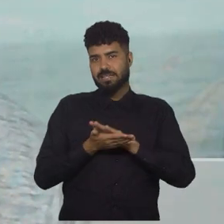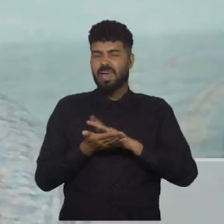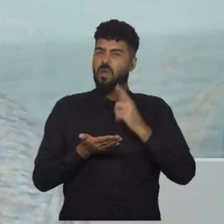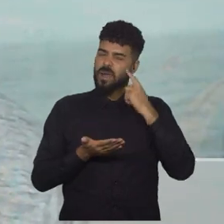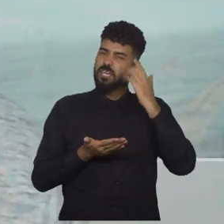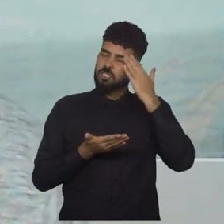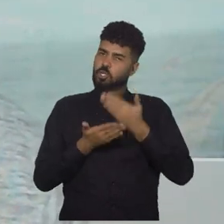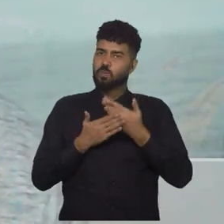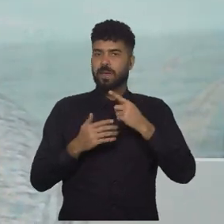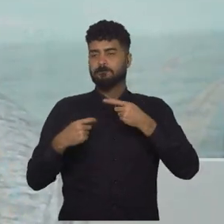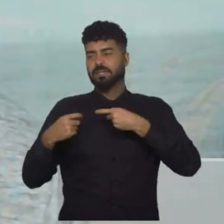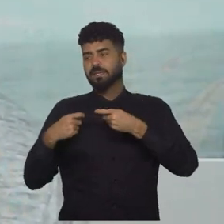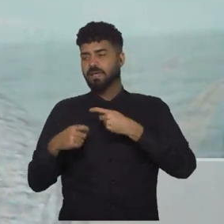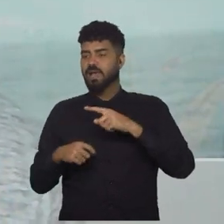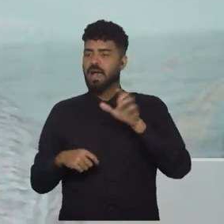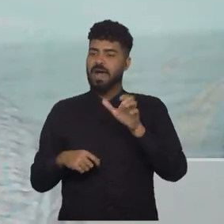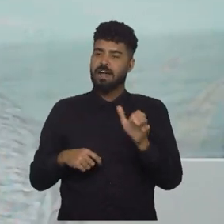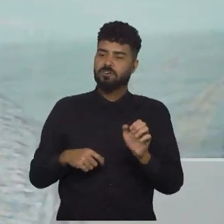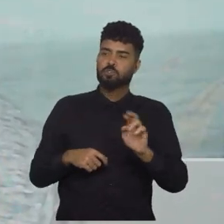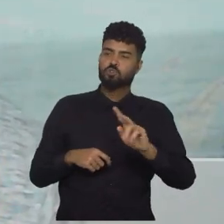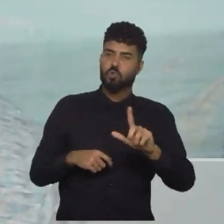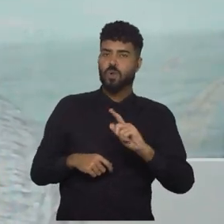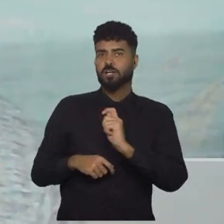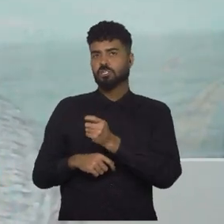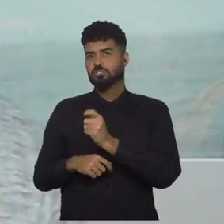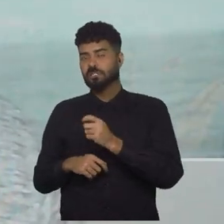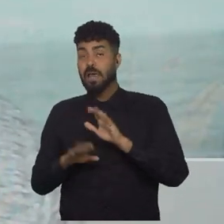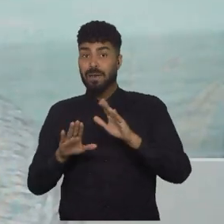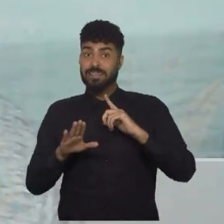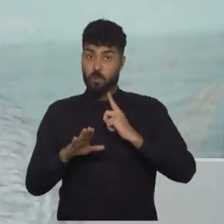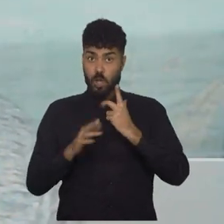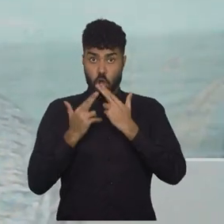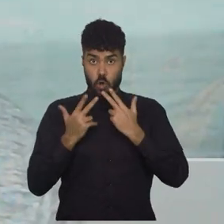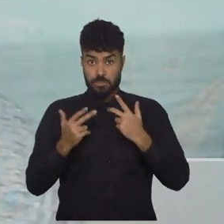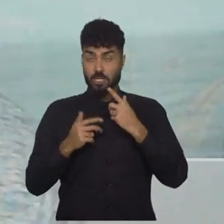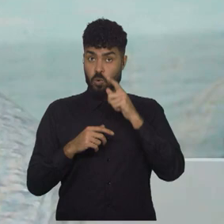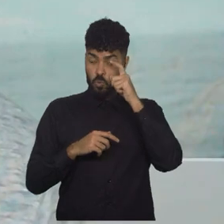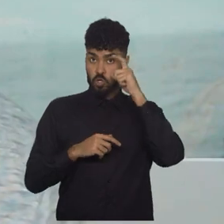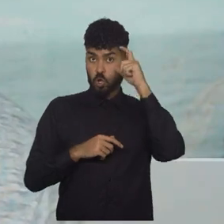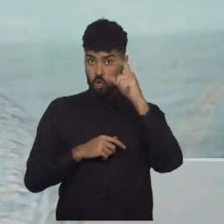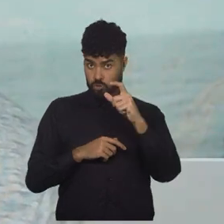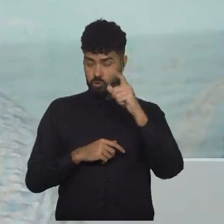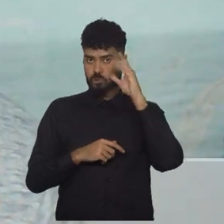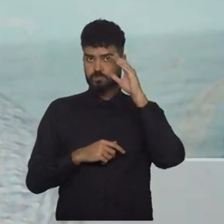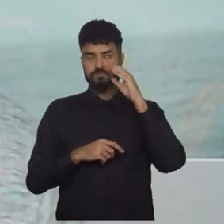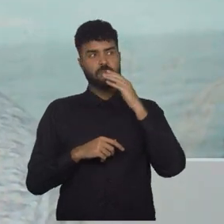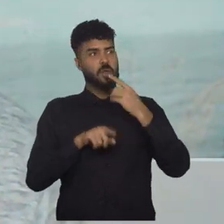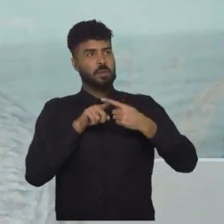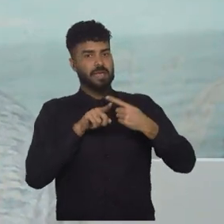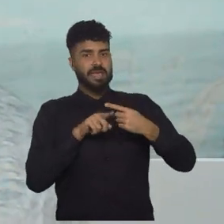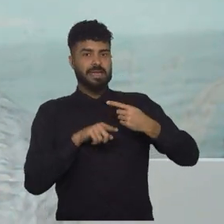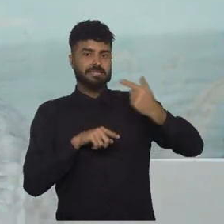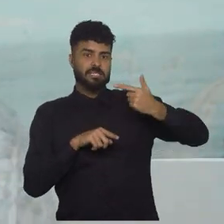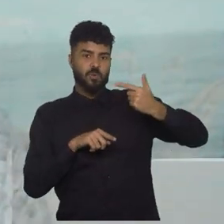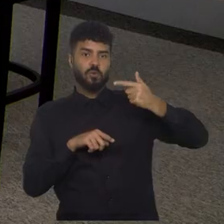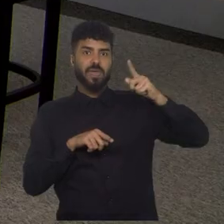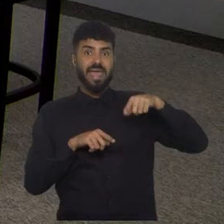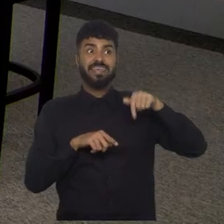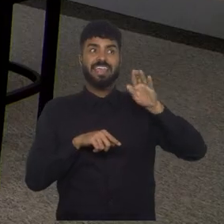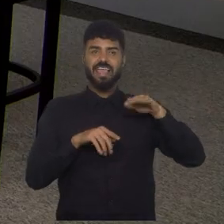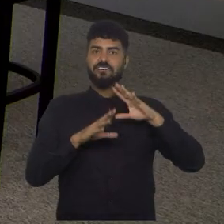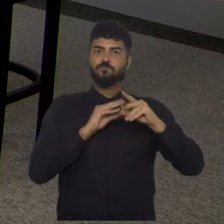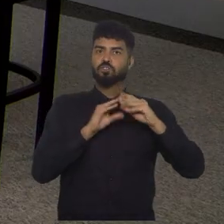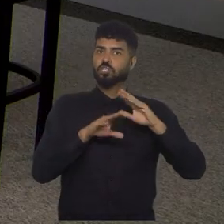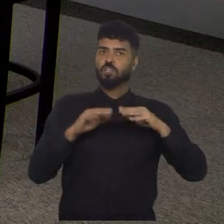Sul e a Argentina. E aí tem um fato curioso, né? Que a briga desse segundo lugar é para quem vai fugir dos Estados Unidos, né? Pois